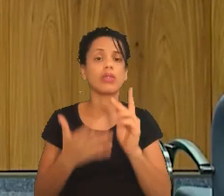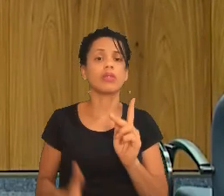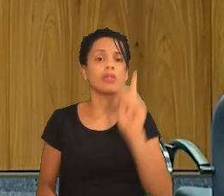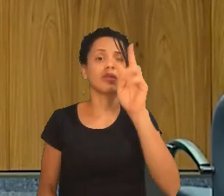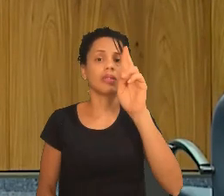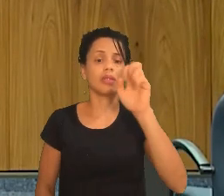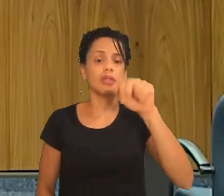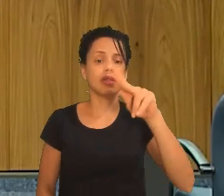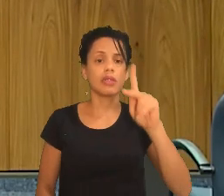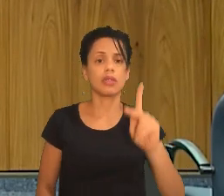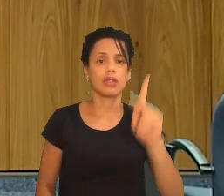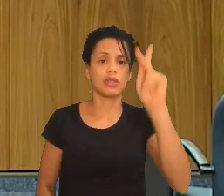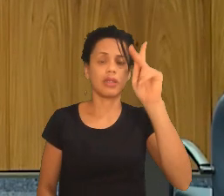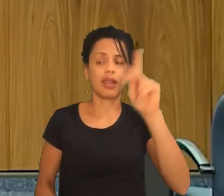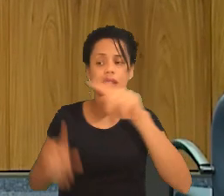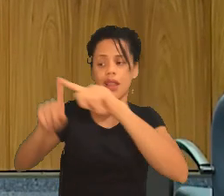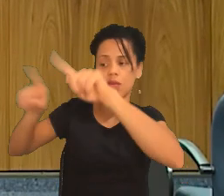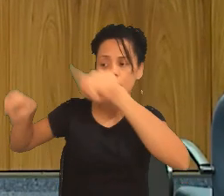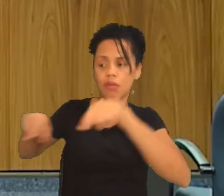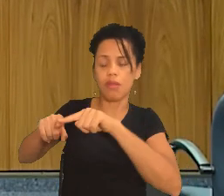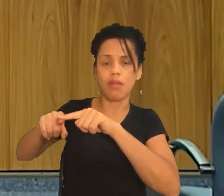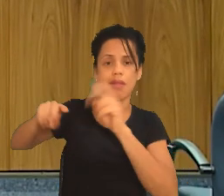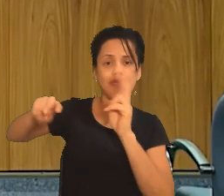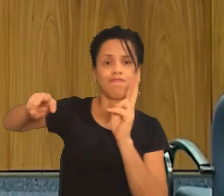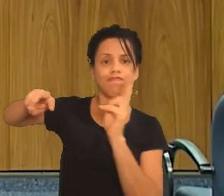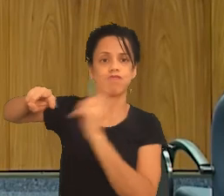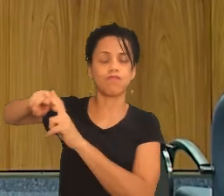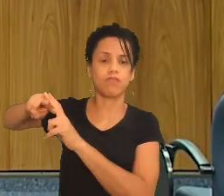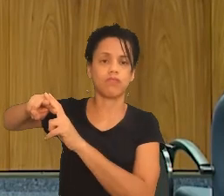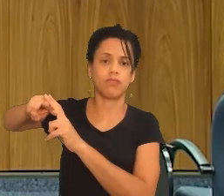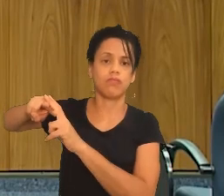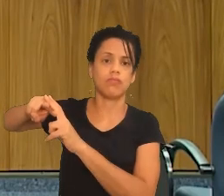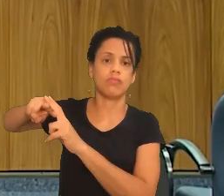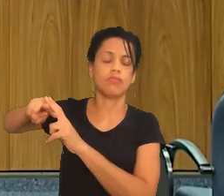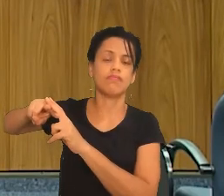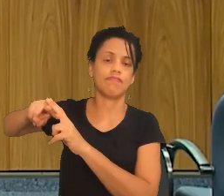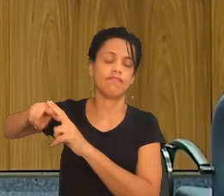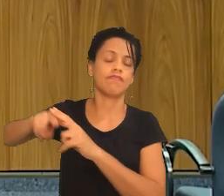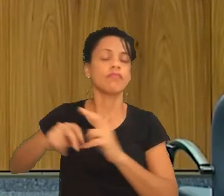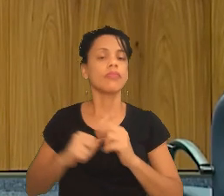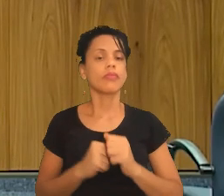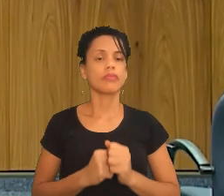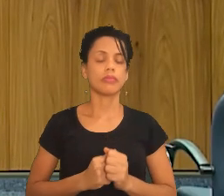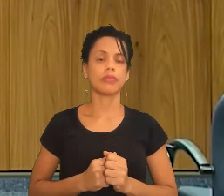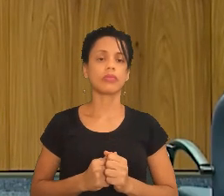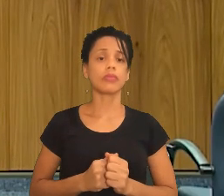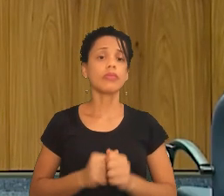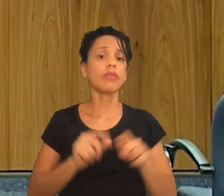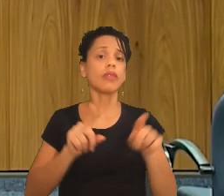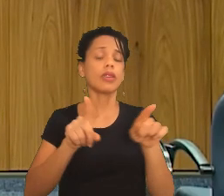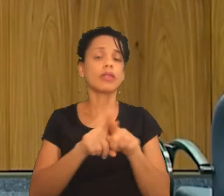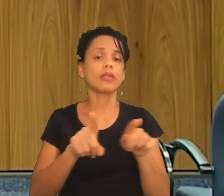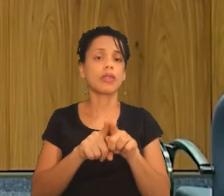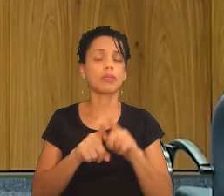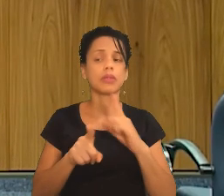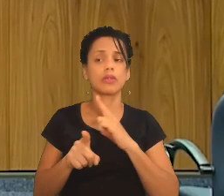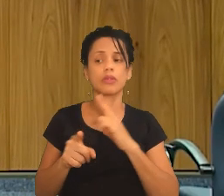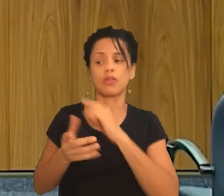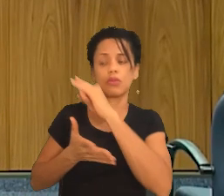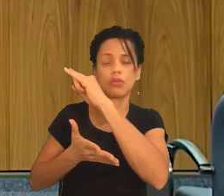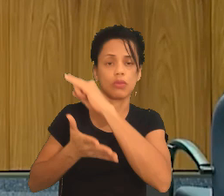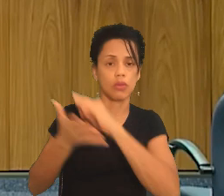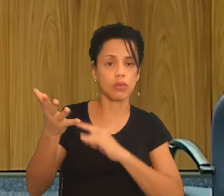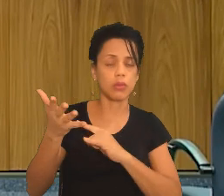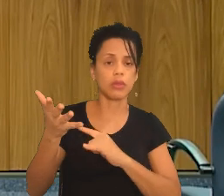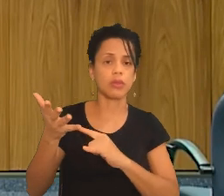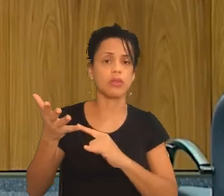indígena, mas sim um presídio, né, então, a gente tirou um documento, que eu acho que é um